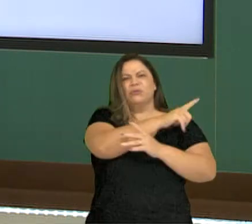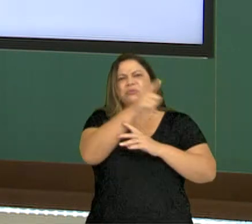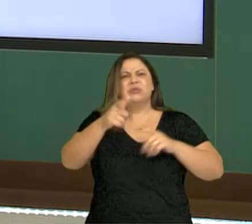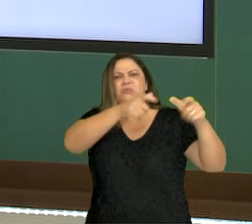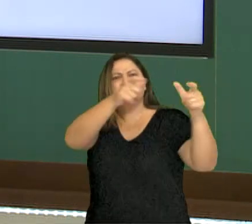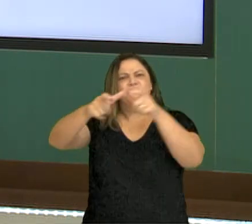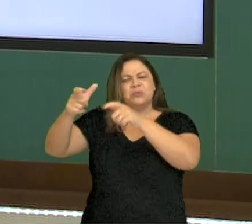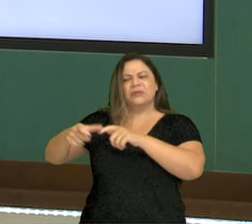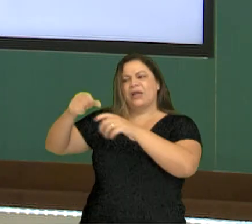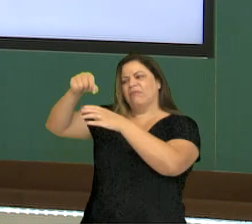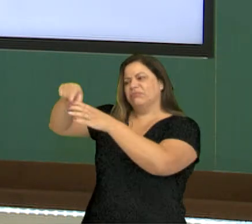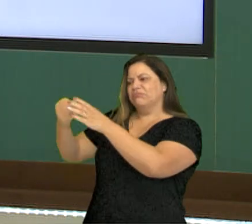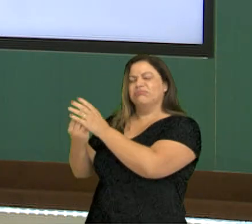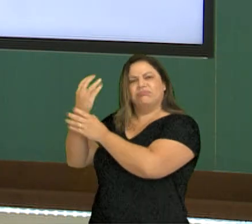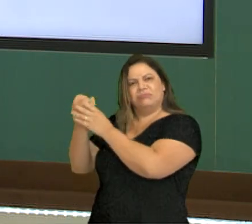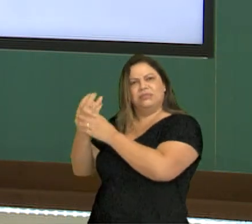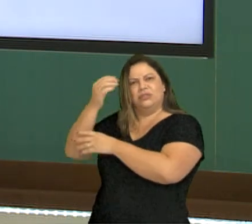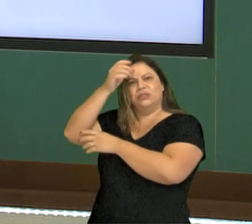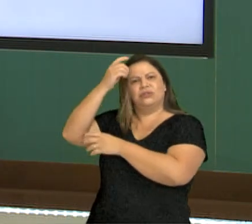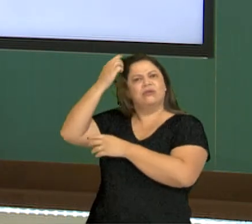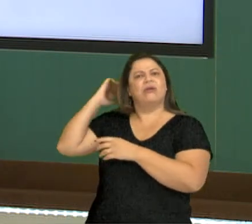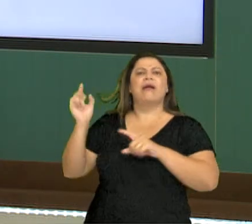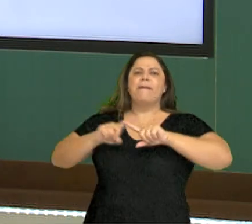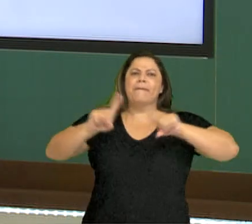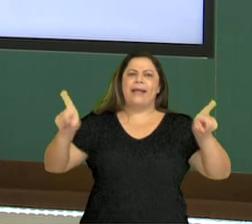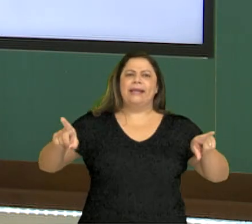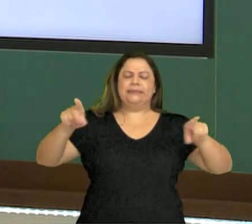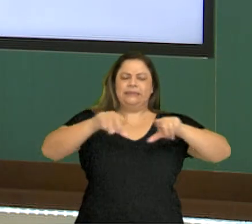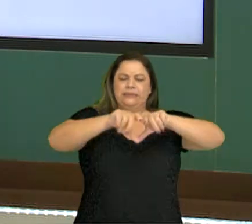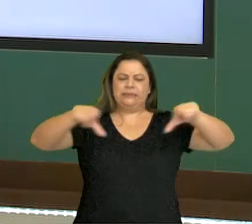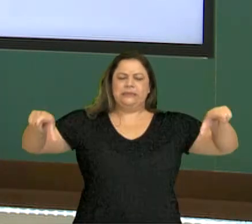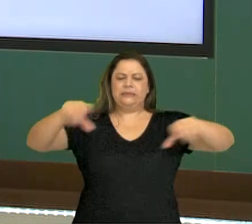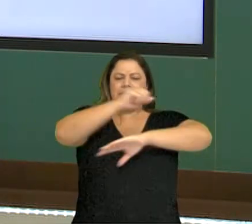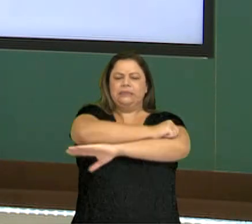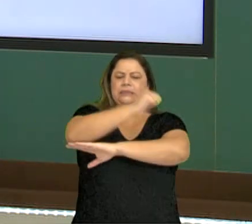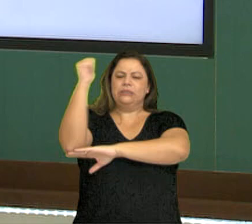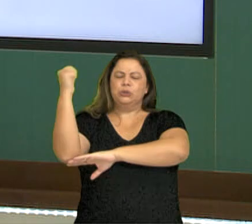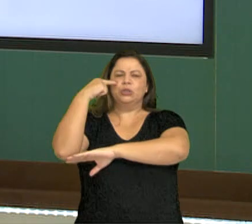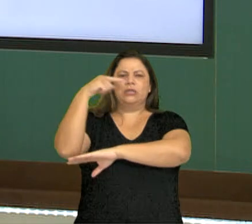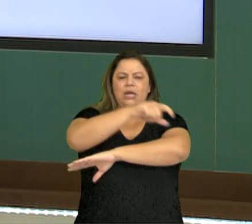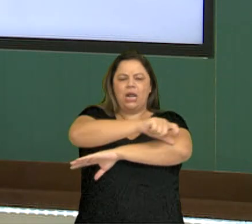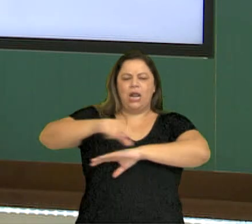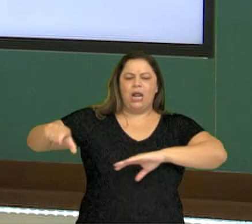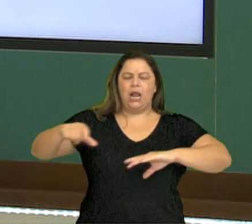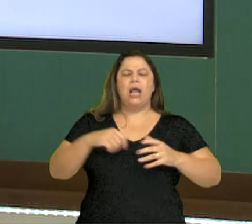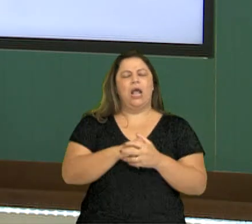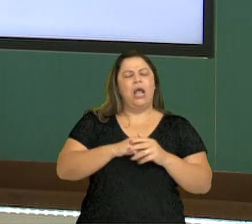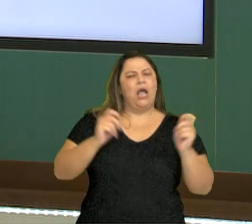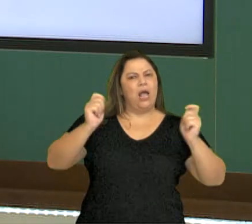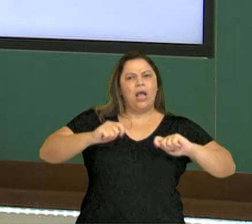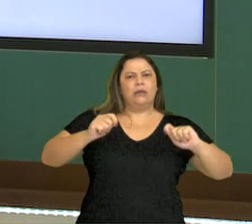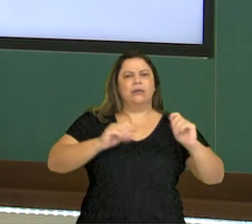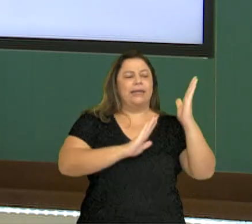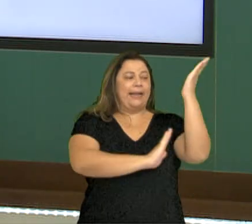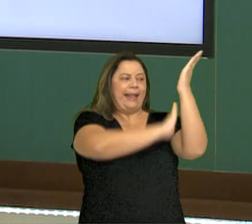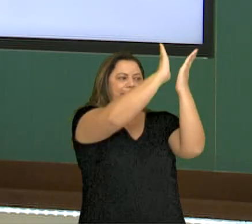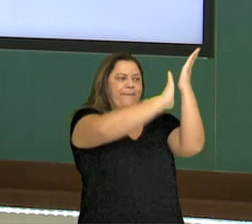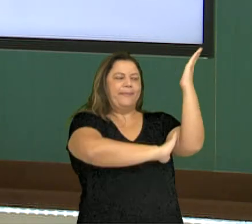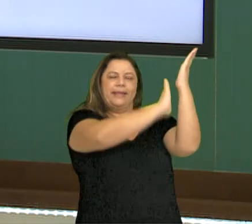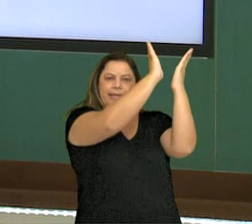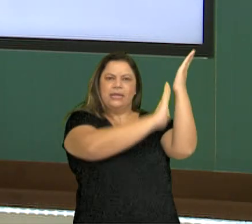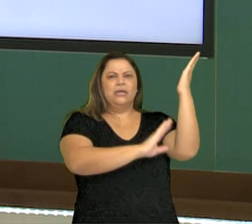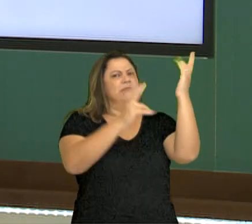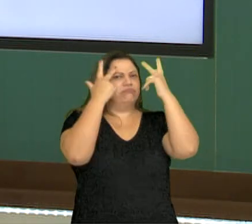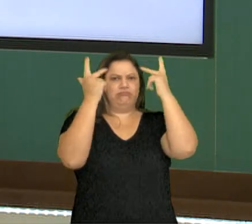Porém, na sacada eles fizeram uma hortinha. Horta suspensa, na parede vertical, é muito comum em